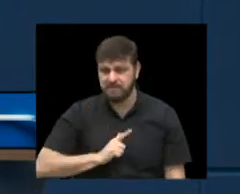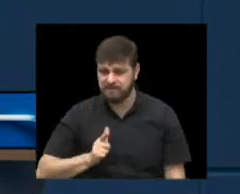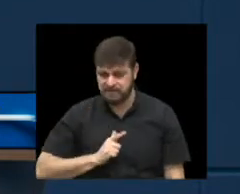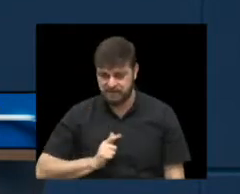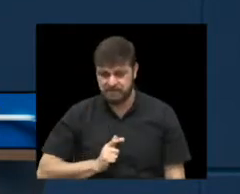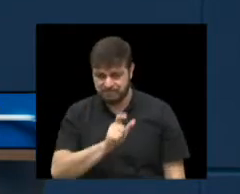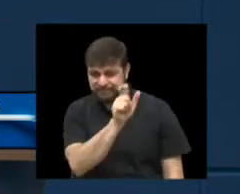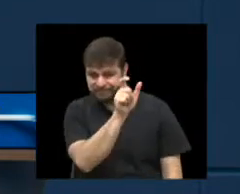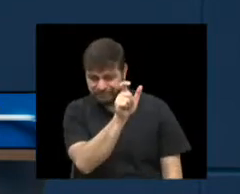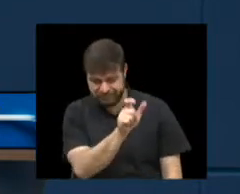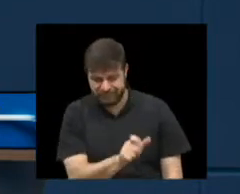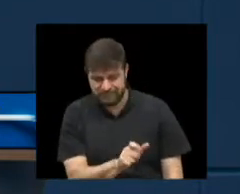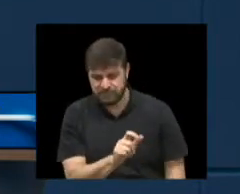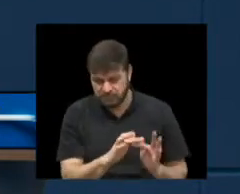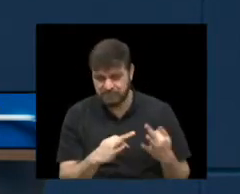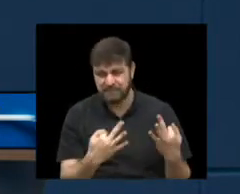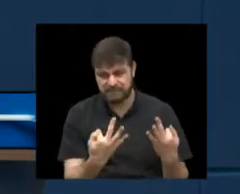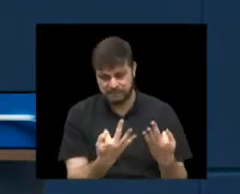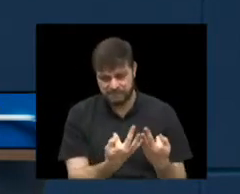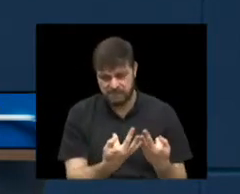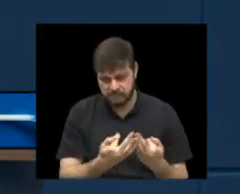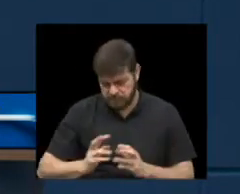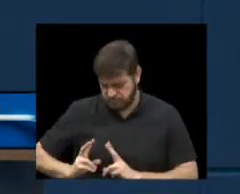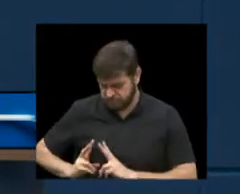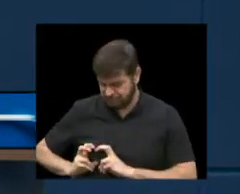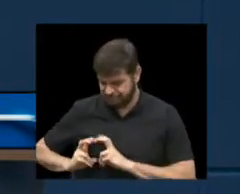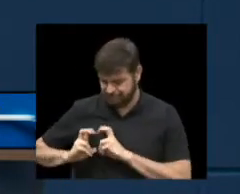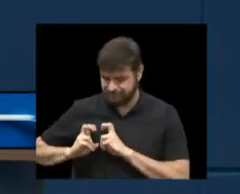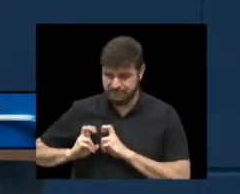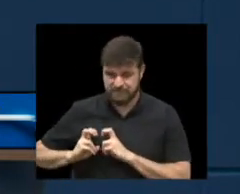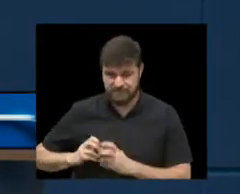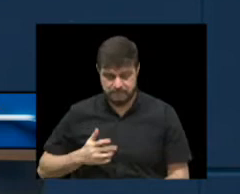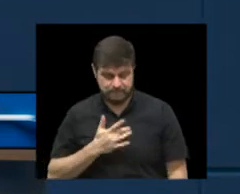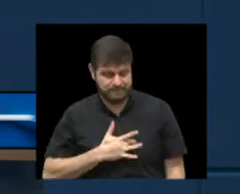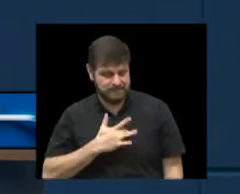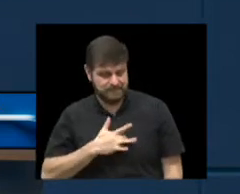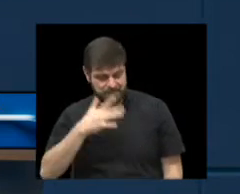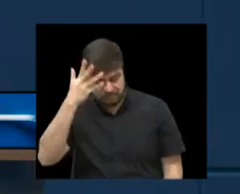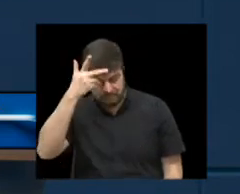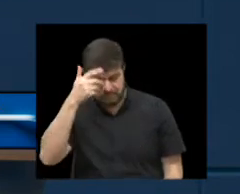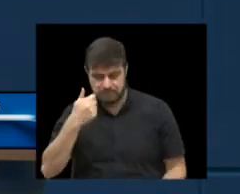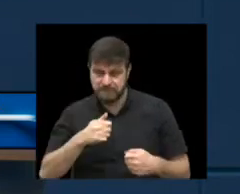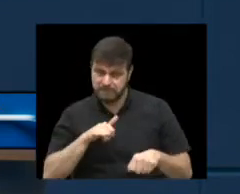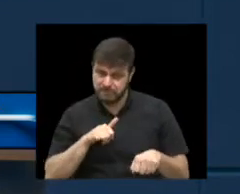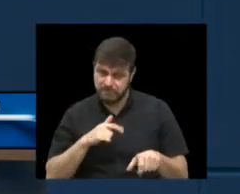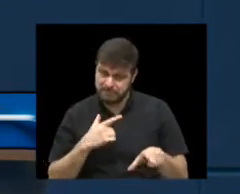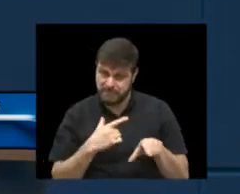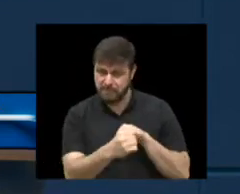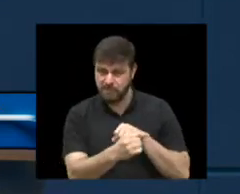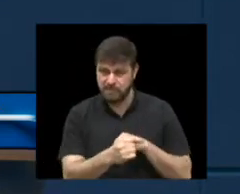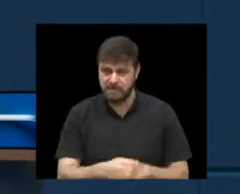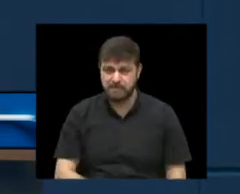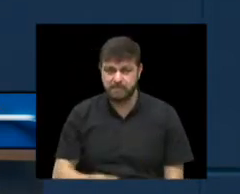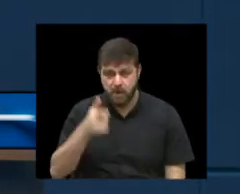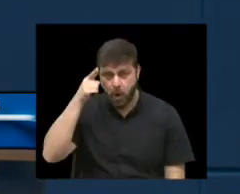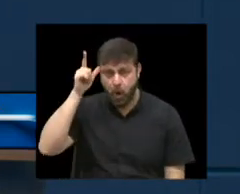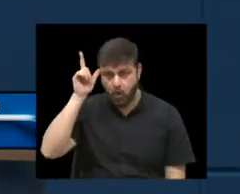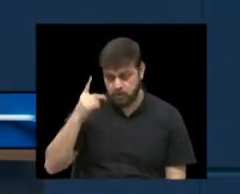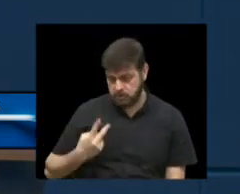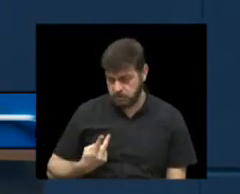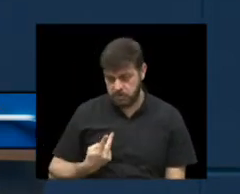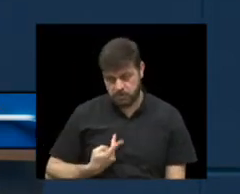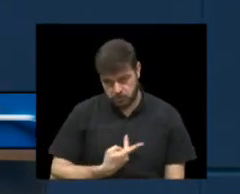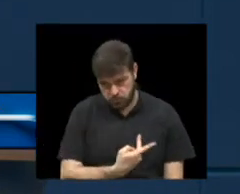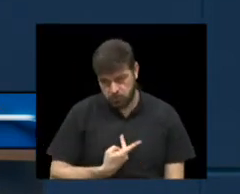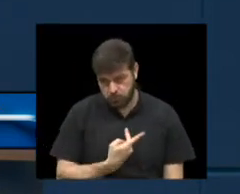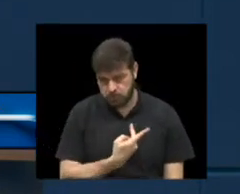recente assim de família, pena que ele não está presente, mas ontem nós participamos lá, Marcelo Silva, e